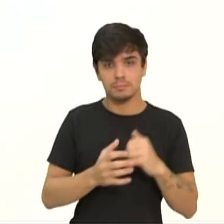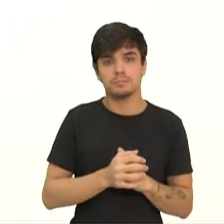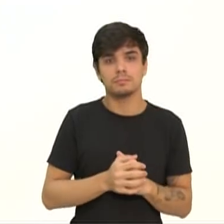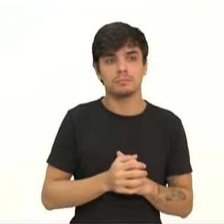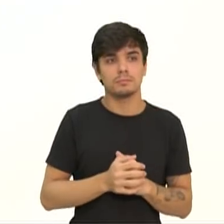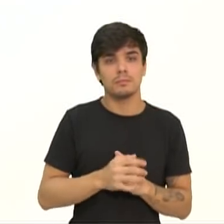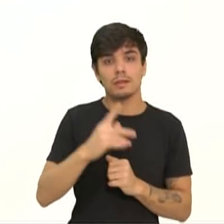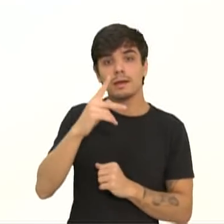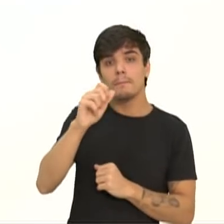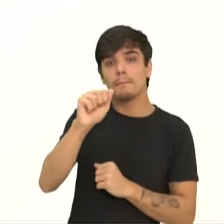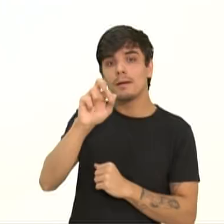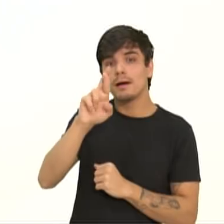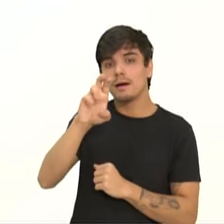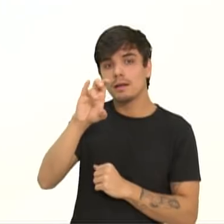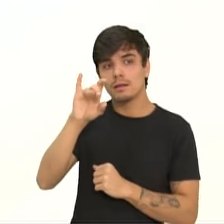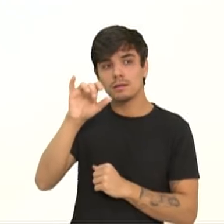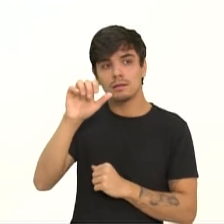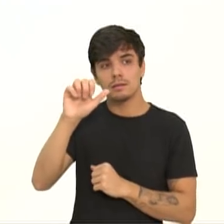Parecia.